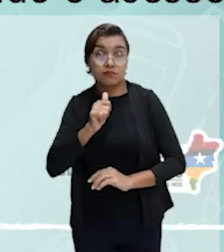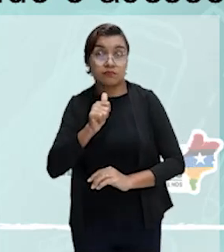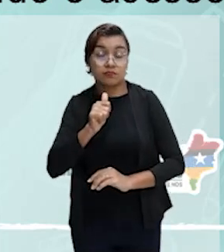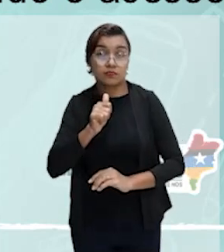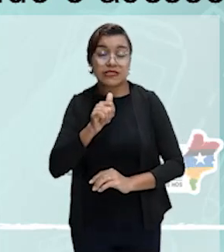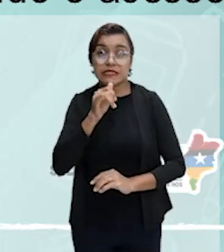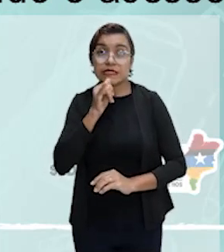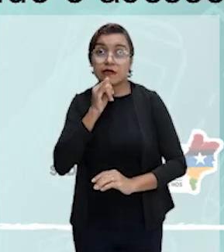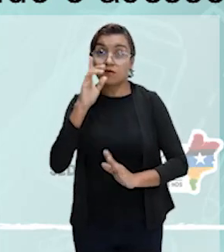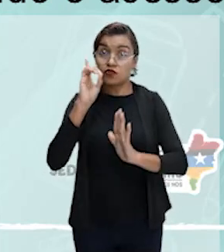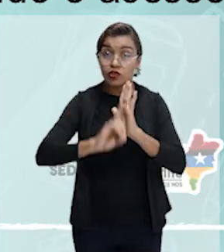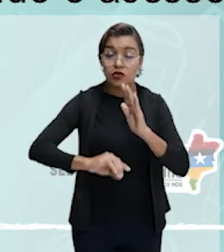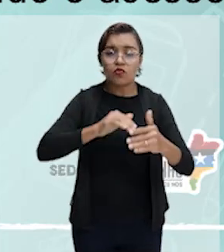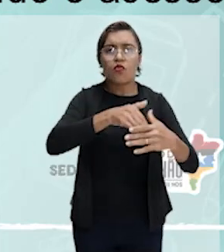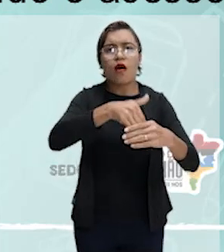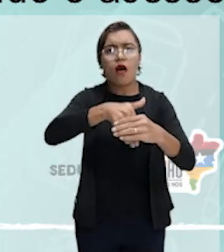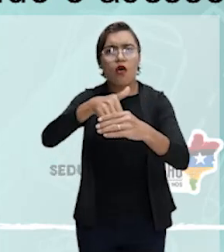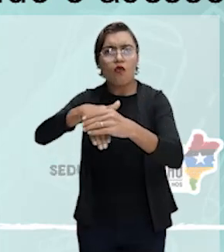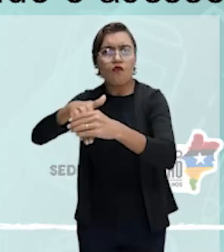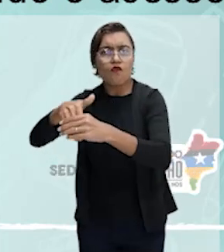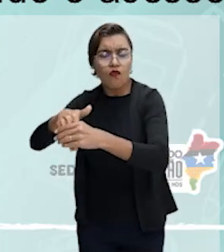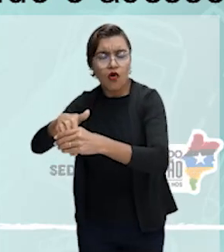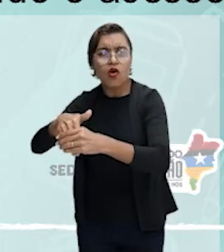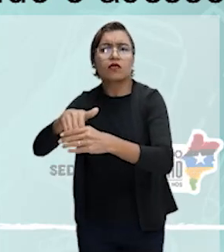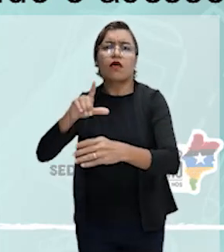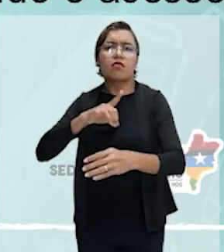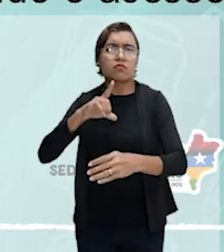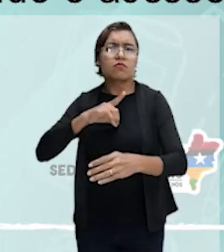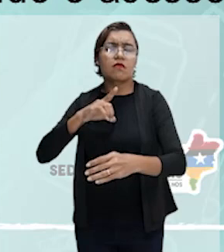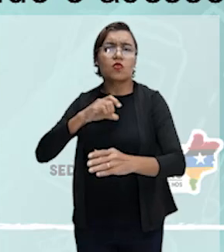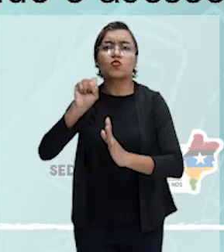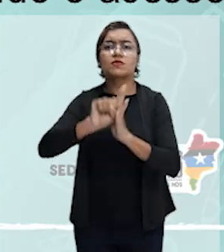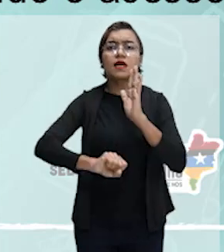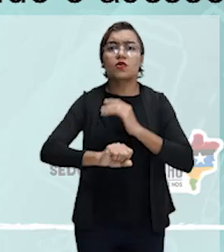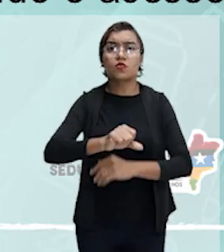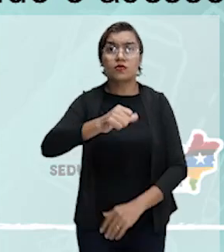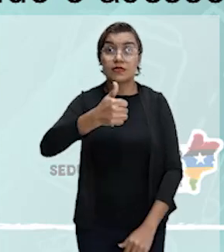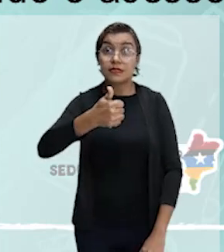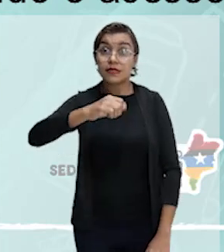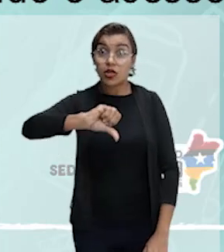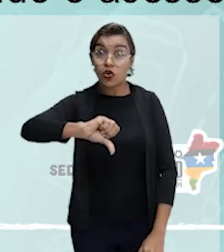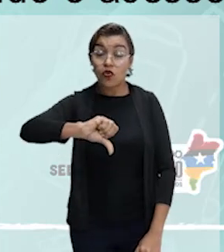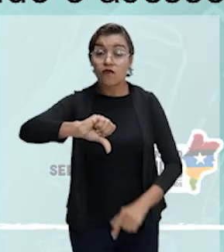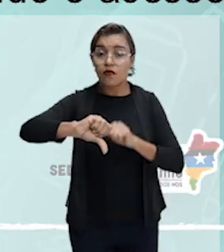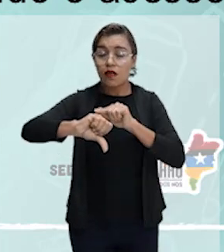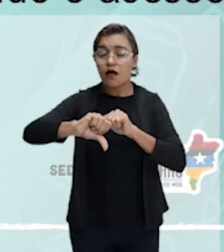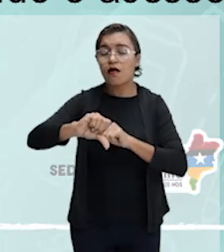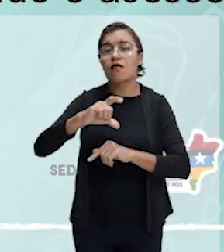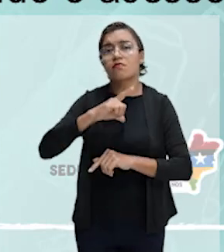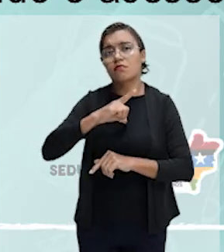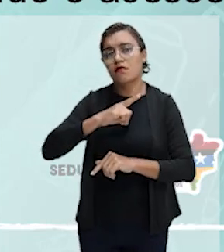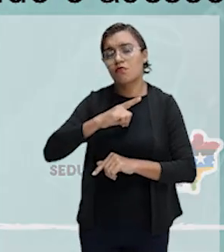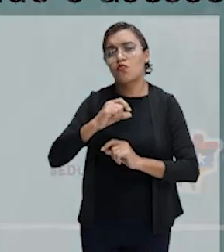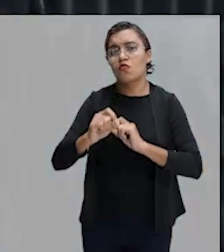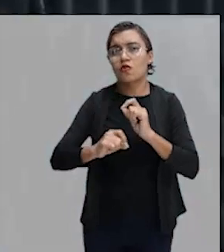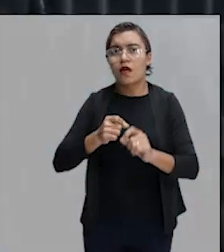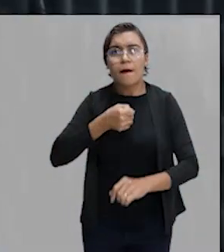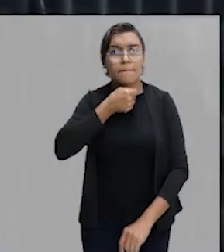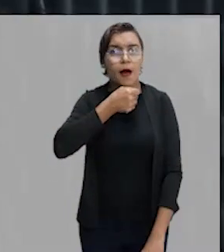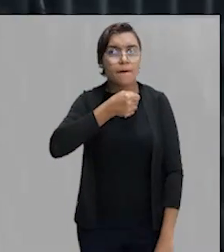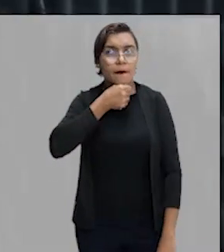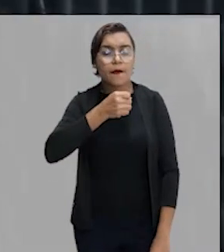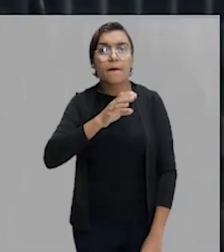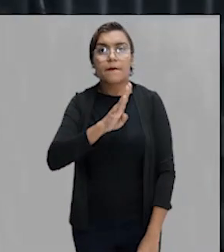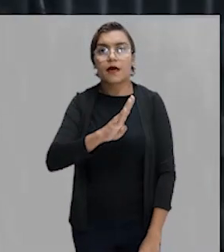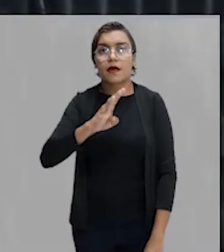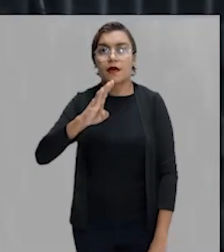ao voto, inclusive, ele é muito simbólico e muito expressivo no século XIX, tá? Foi feita uma reportagem pela